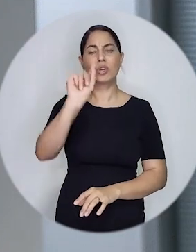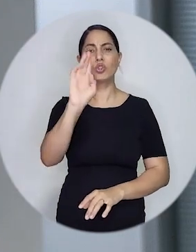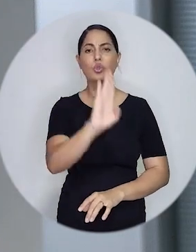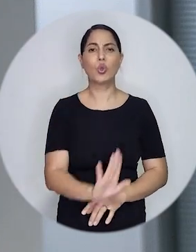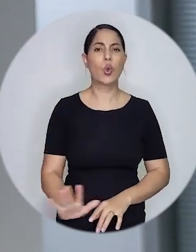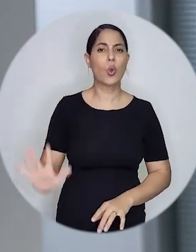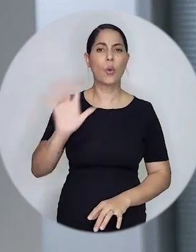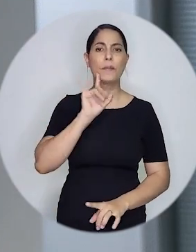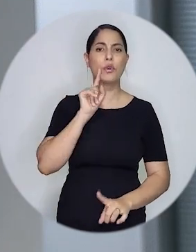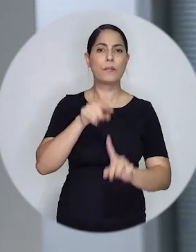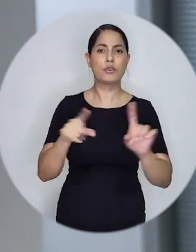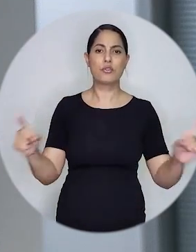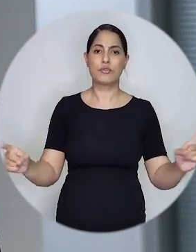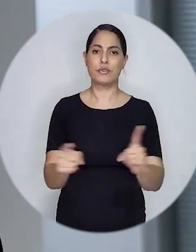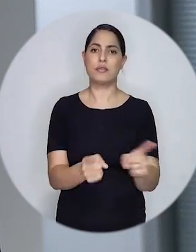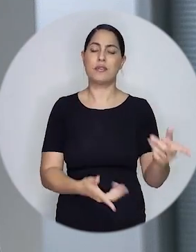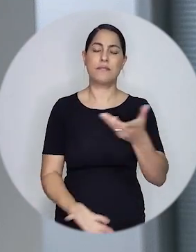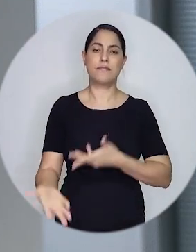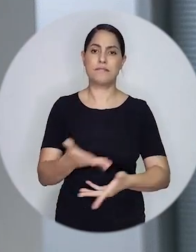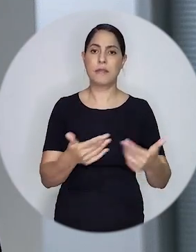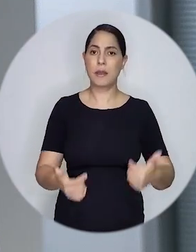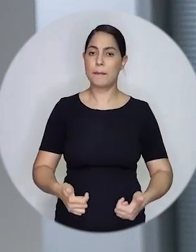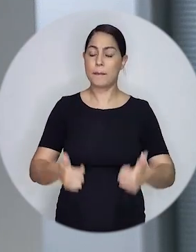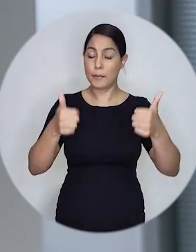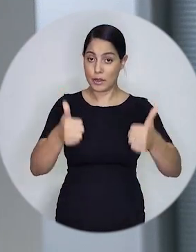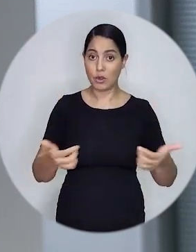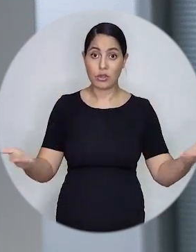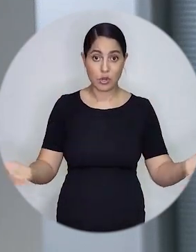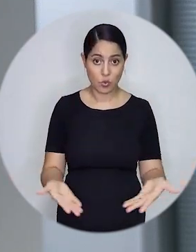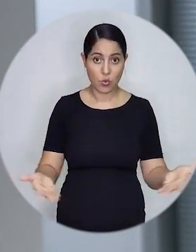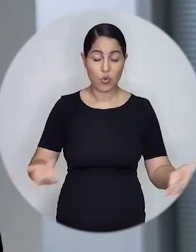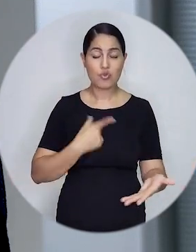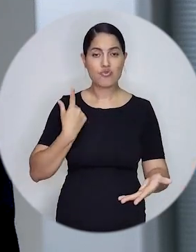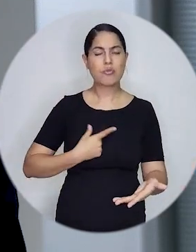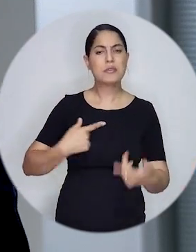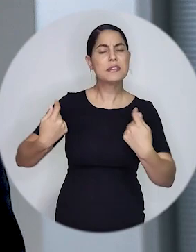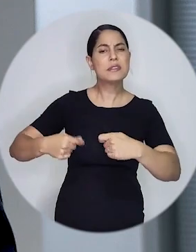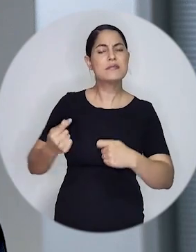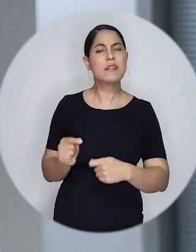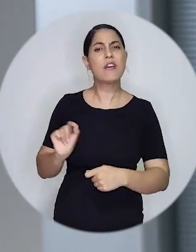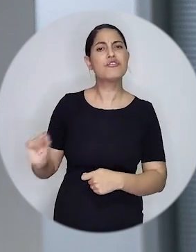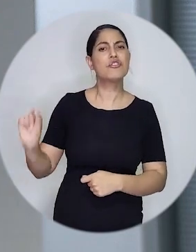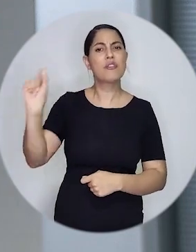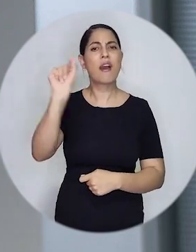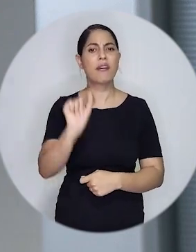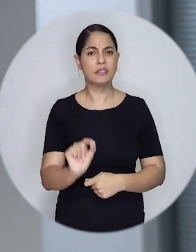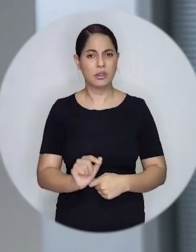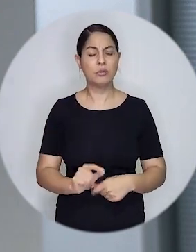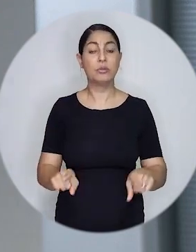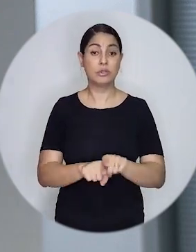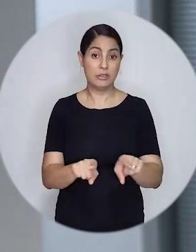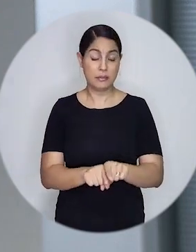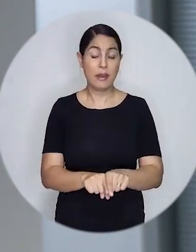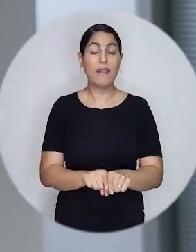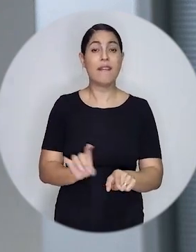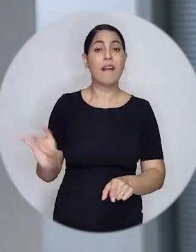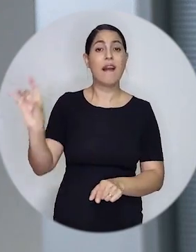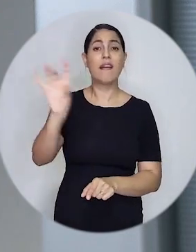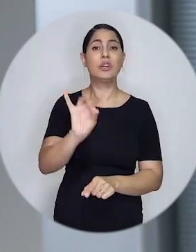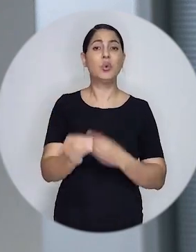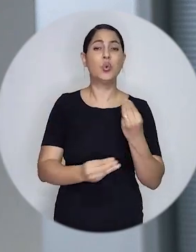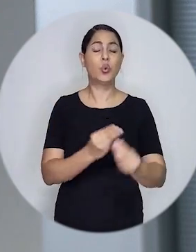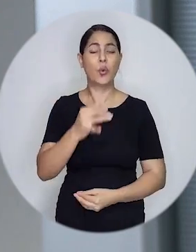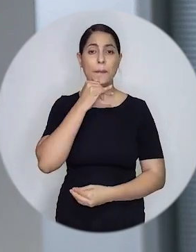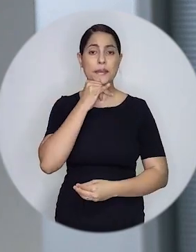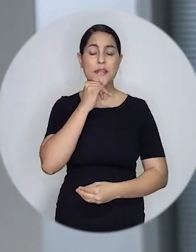advocacia brasileira em todos os rincões para melhor atender. Ouvir as necessidades, conhecer melhor a realidade de cada advogado, de